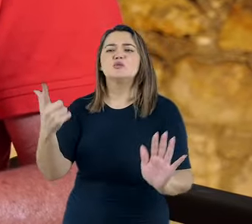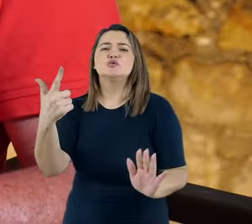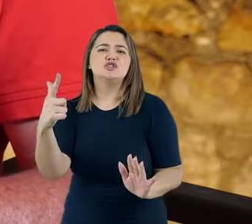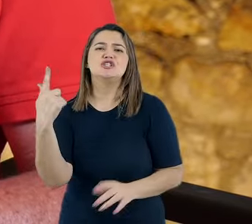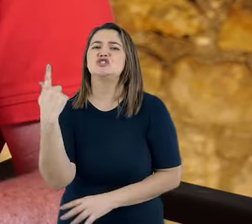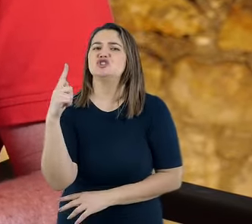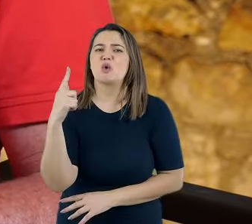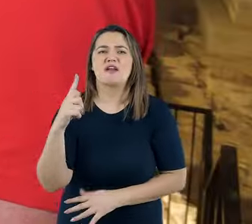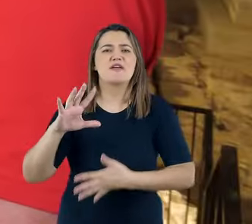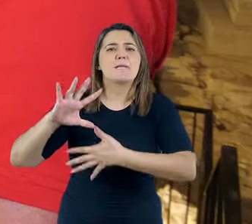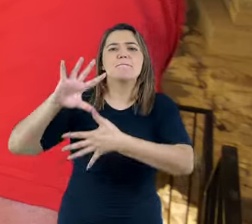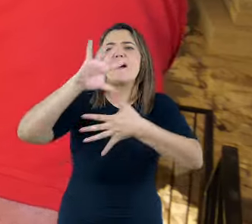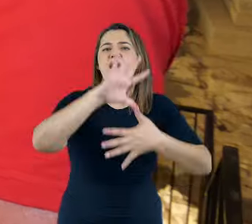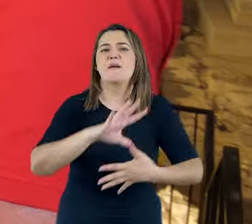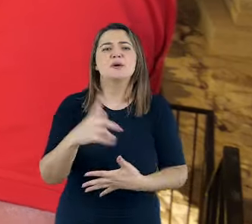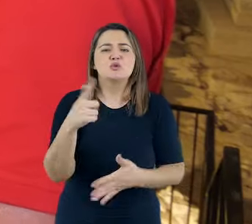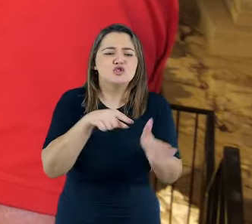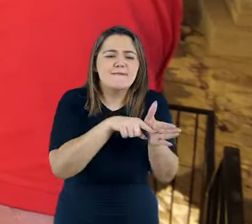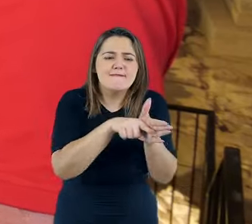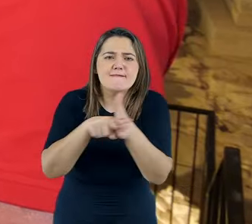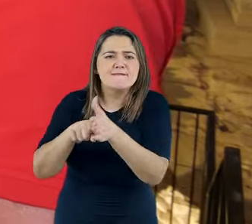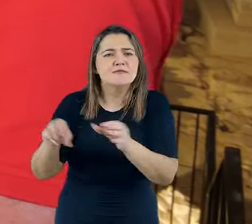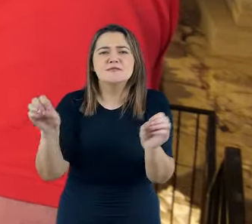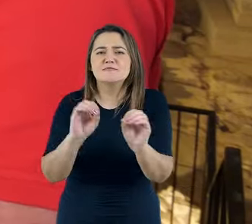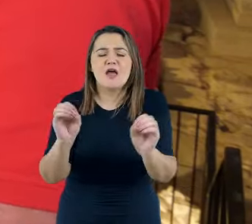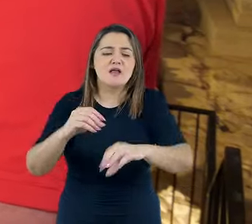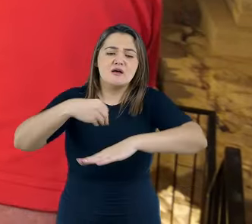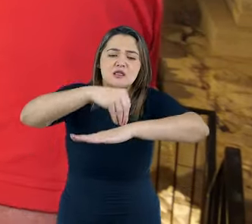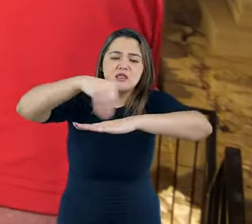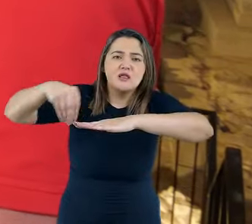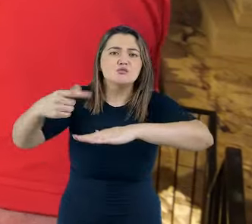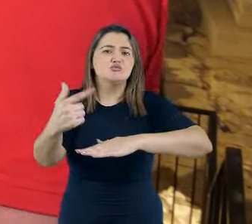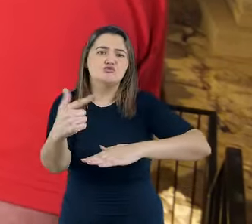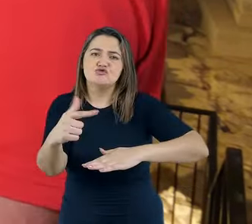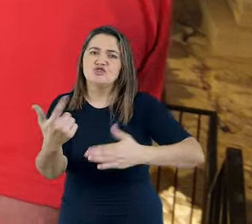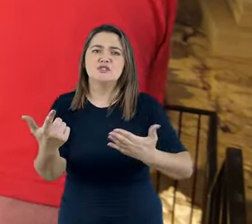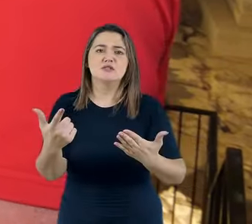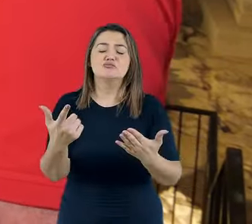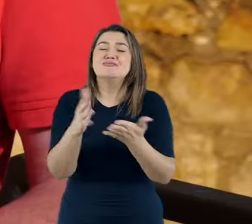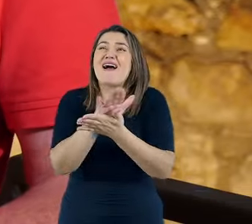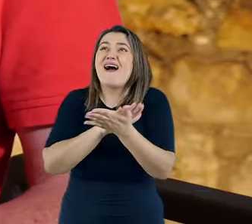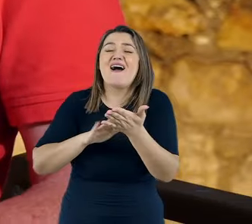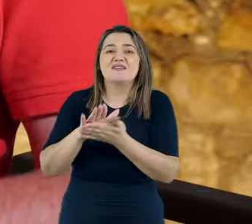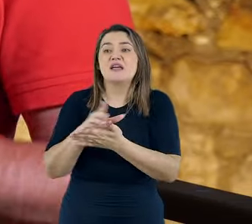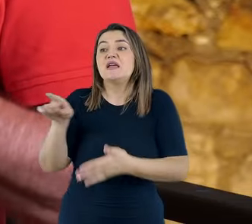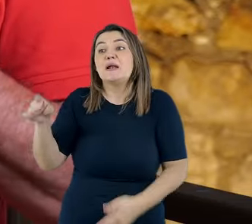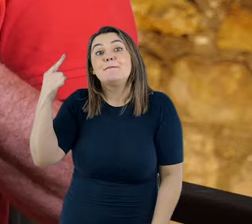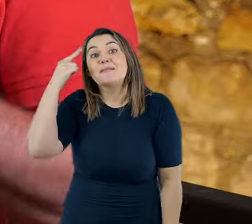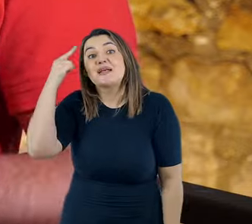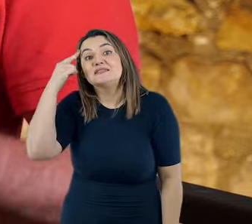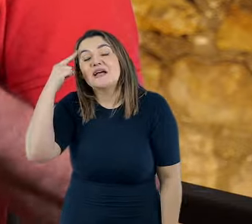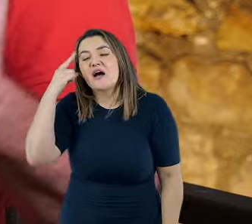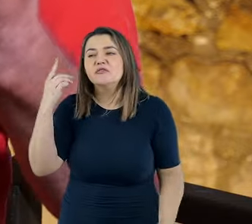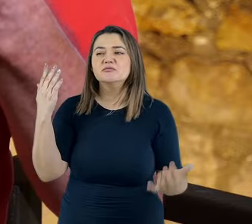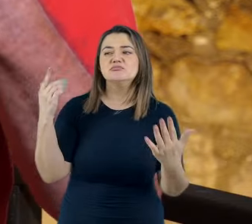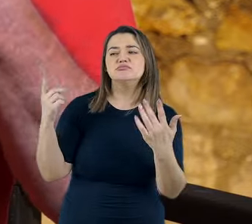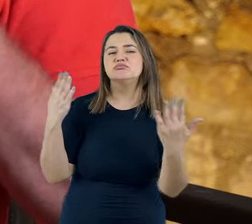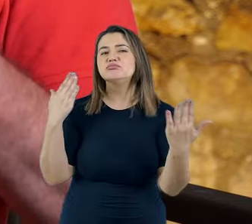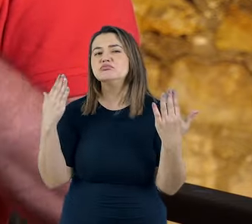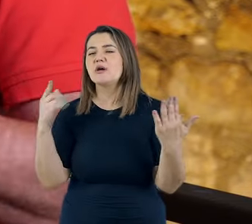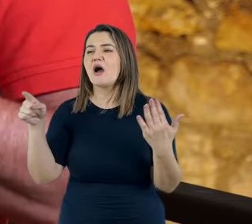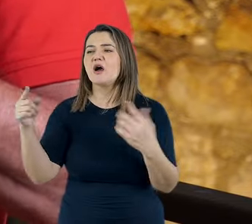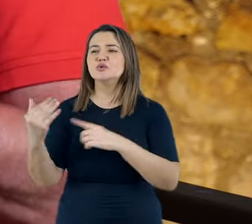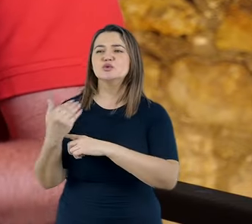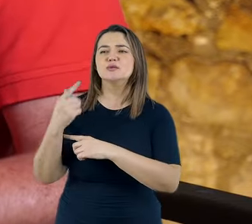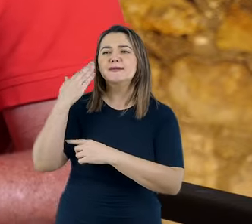tinham estratigrafia, não tinham carbono 14, não tinha laboratório, não tinha comparação de documentos, epigrafia. Eles viram que eles viam, e